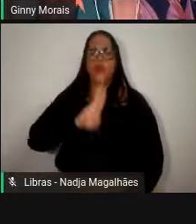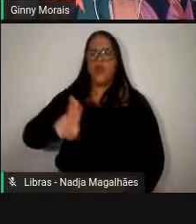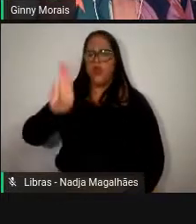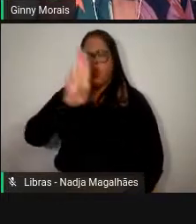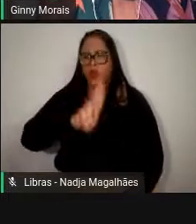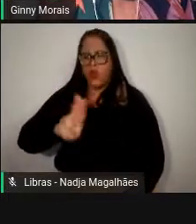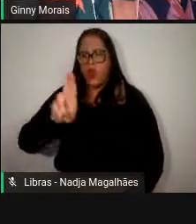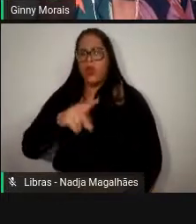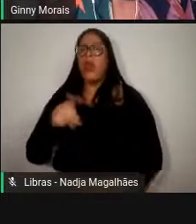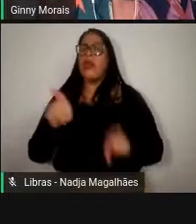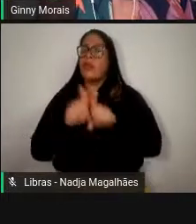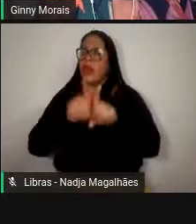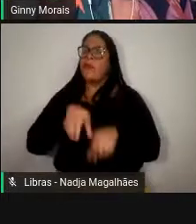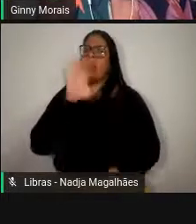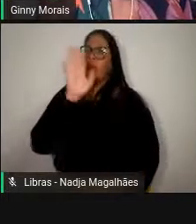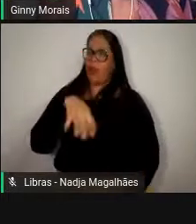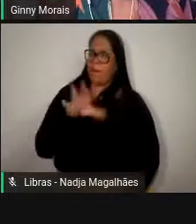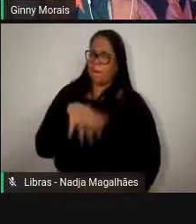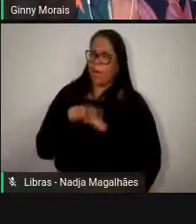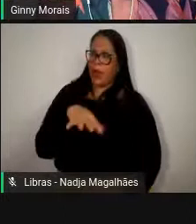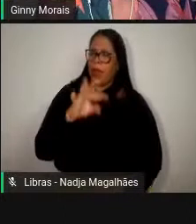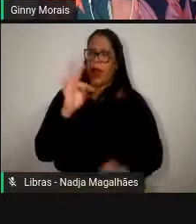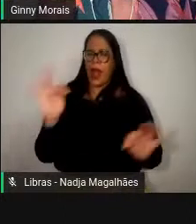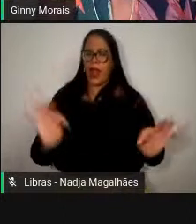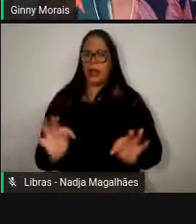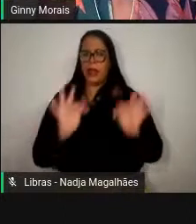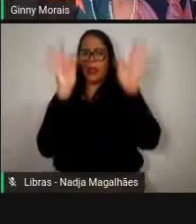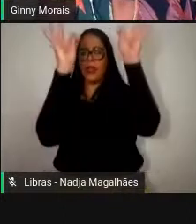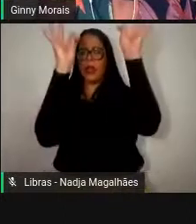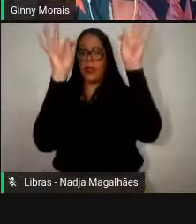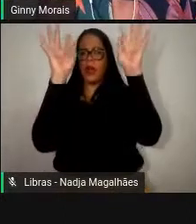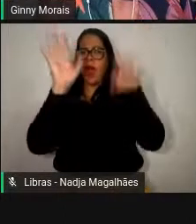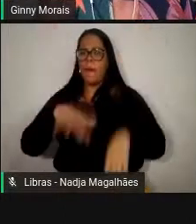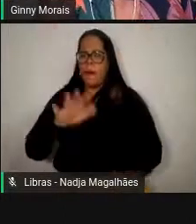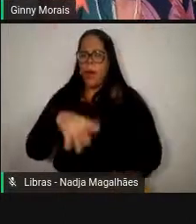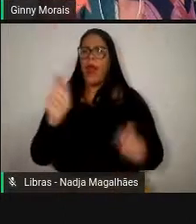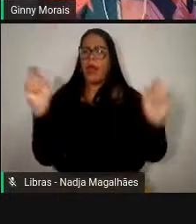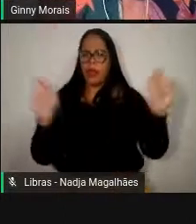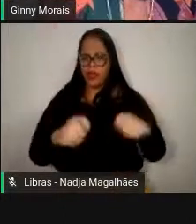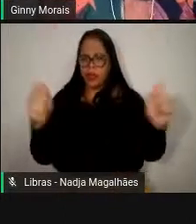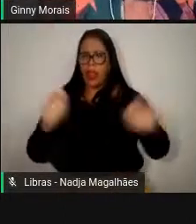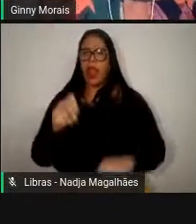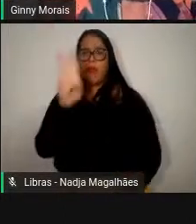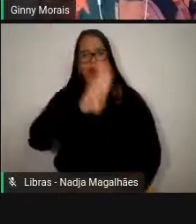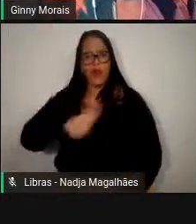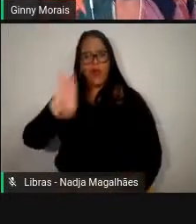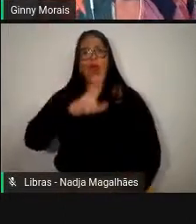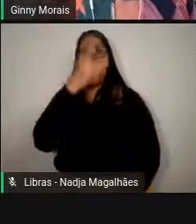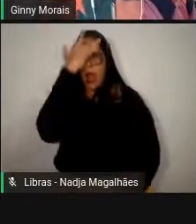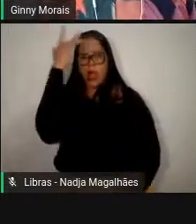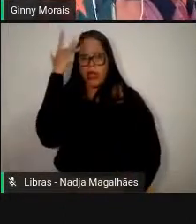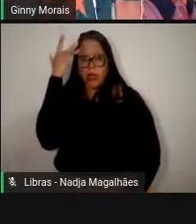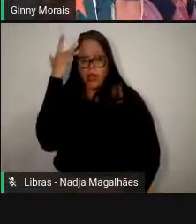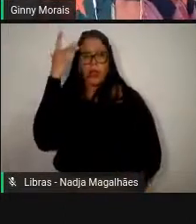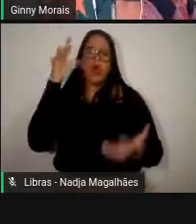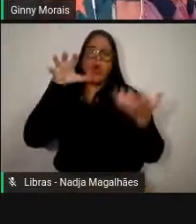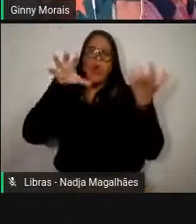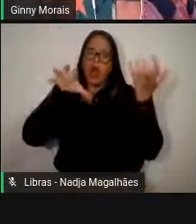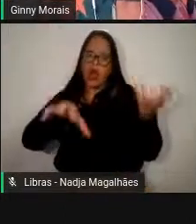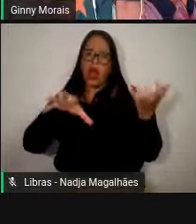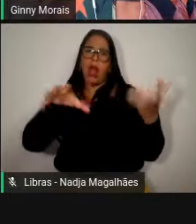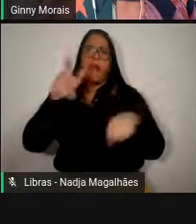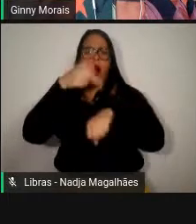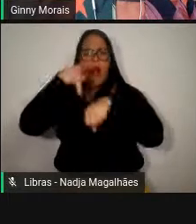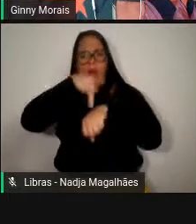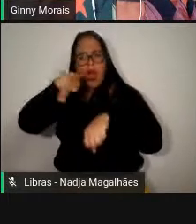opção barata, tecnologicamente falando, para os parlamentos, e eles estão, de fato, adotando. Até